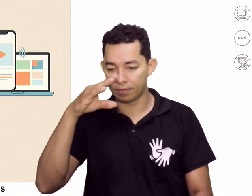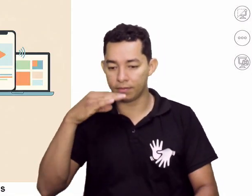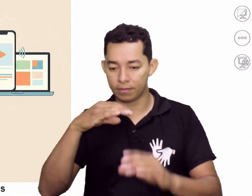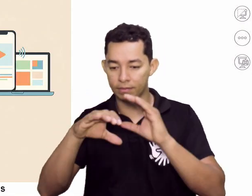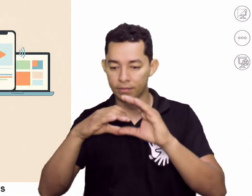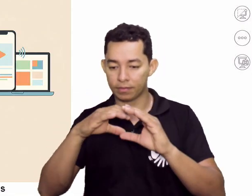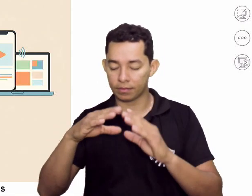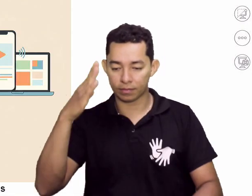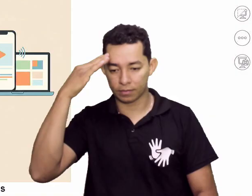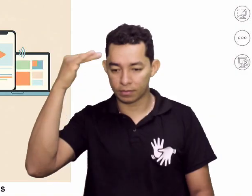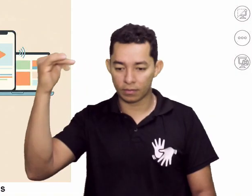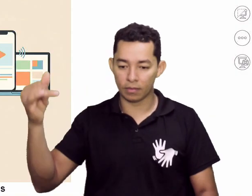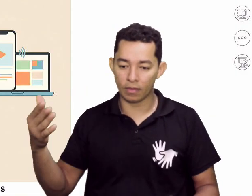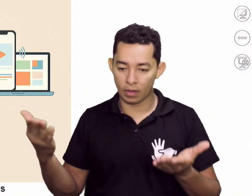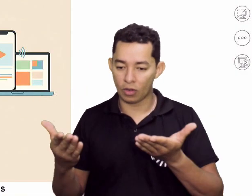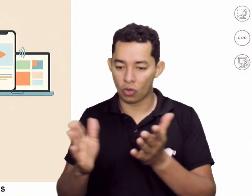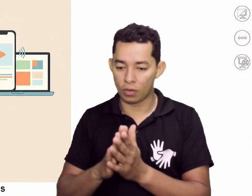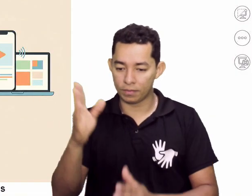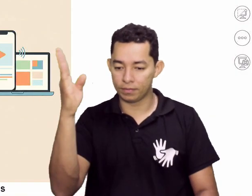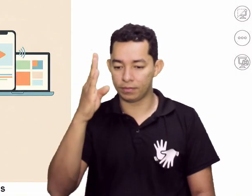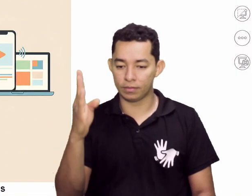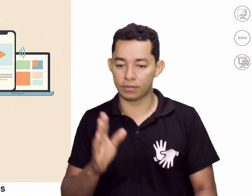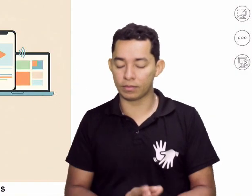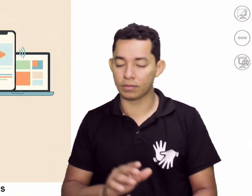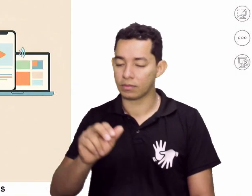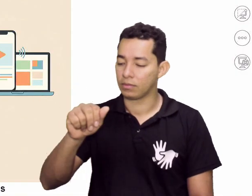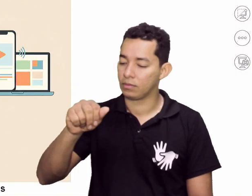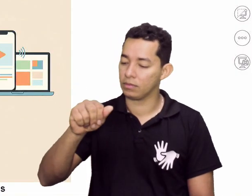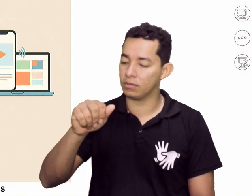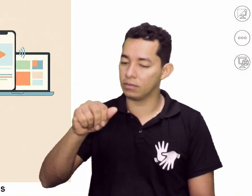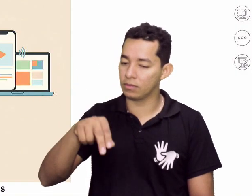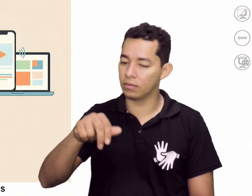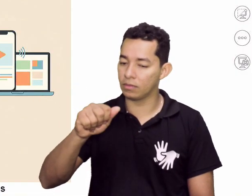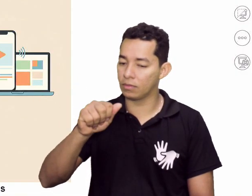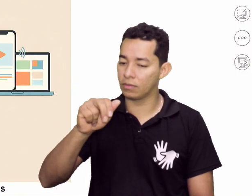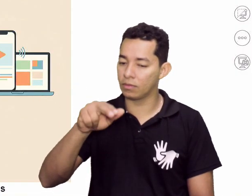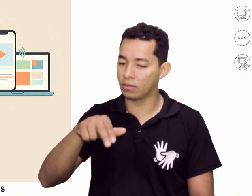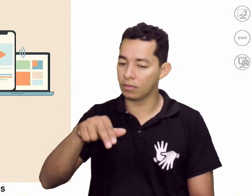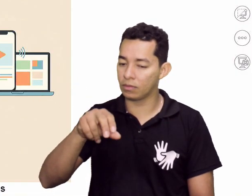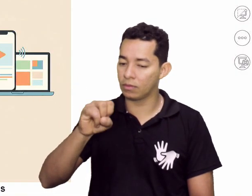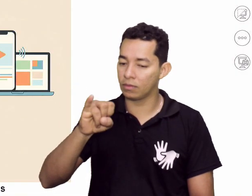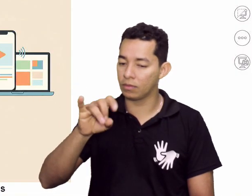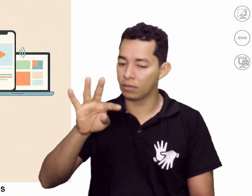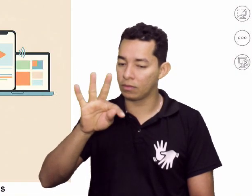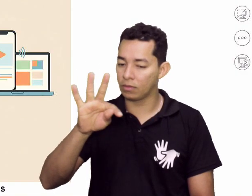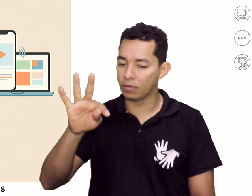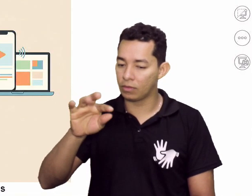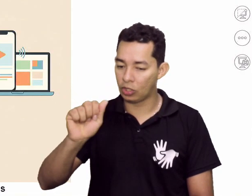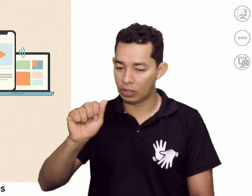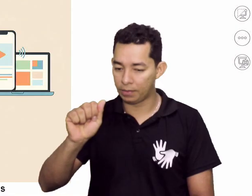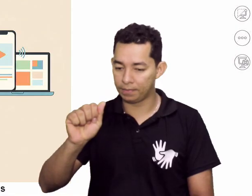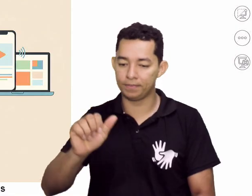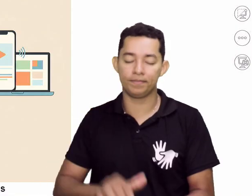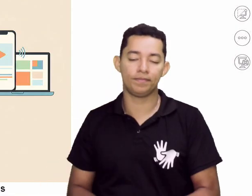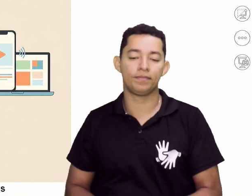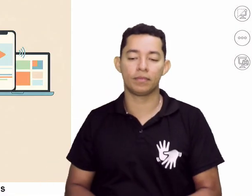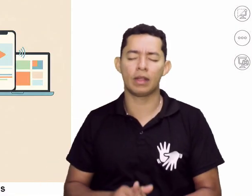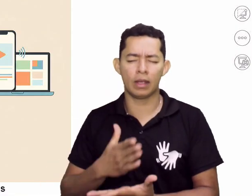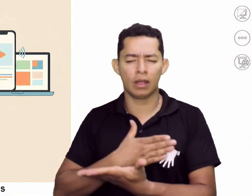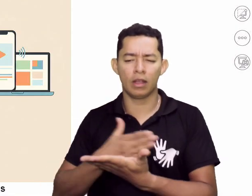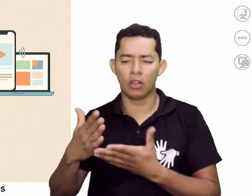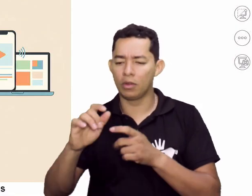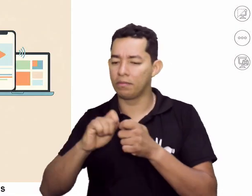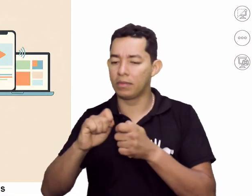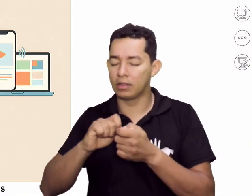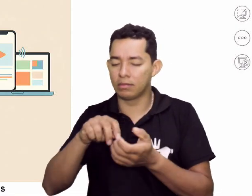hoje famosa no Brasil e até fora, Anitta, né, que ela começou fazendo uma